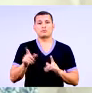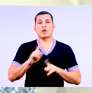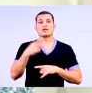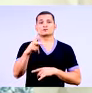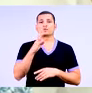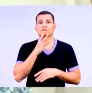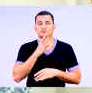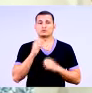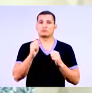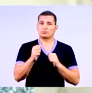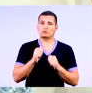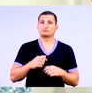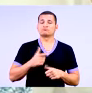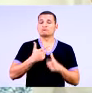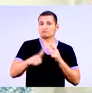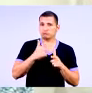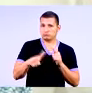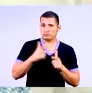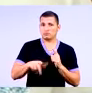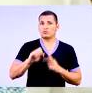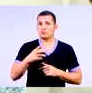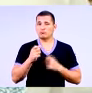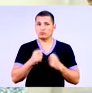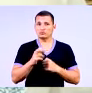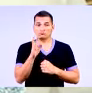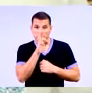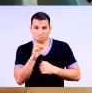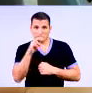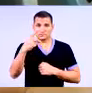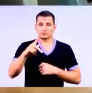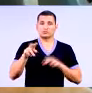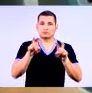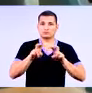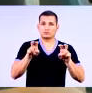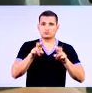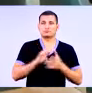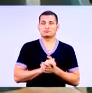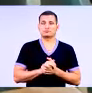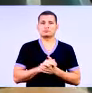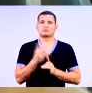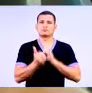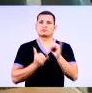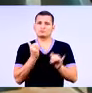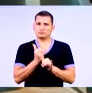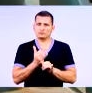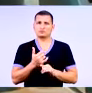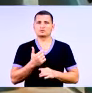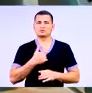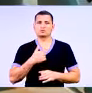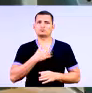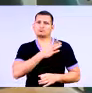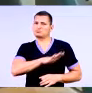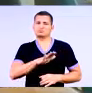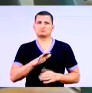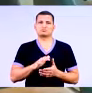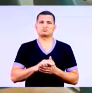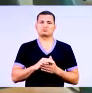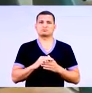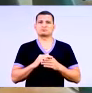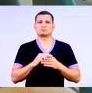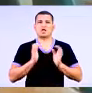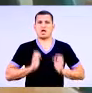conhecimento, que vão prejudicar ou vão espionar o seu computador. Na internet, o que eu considero antiético é você